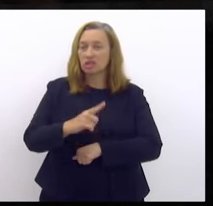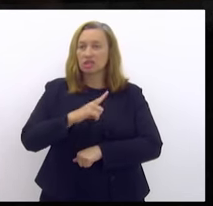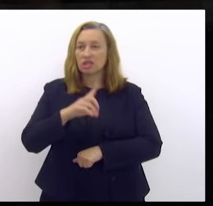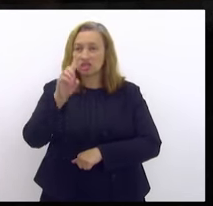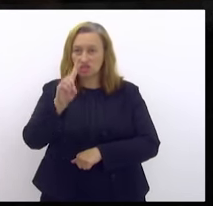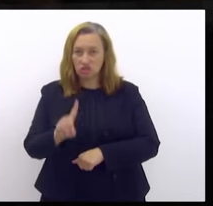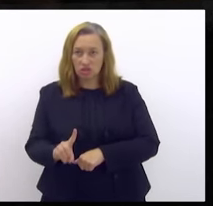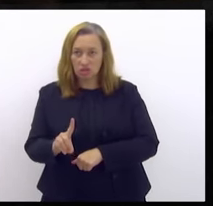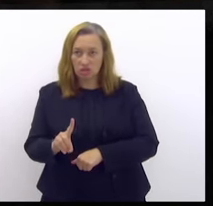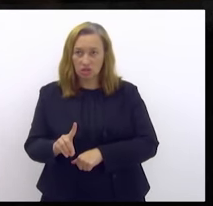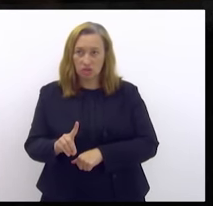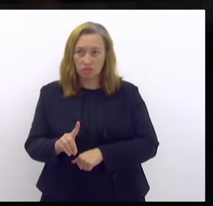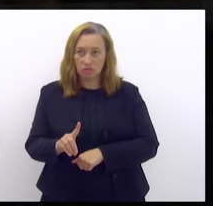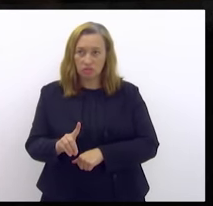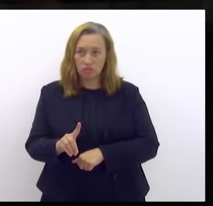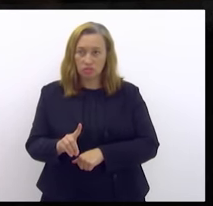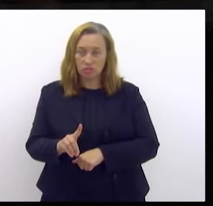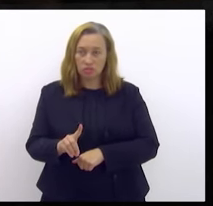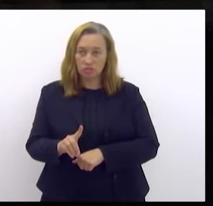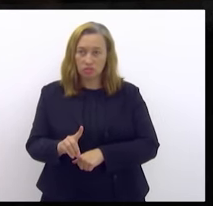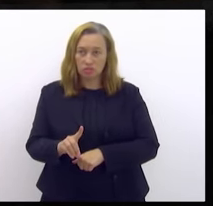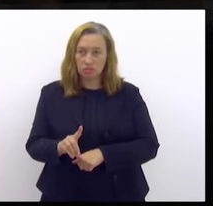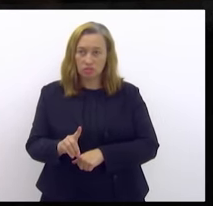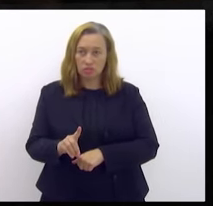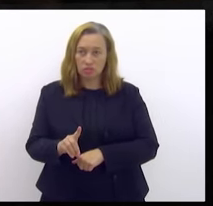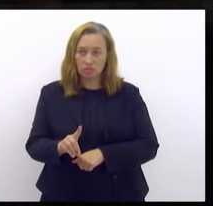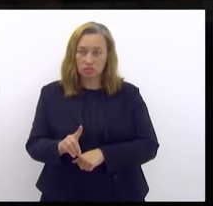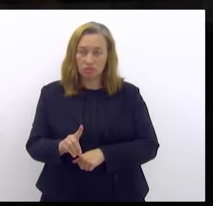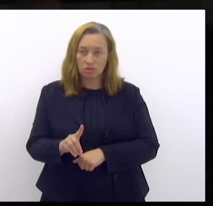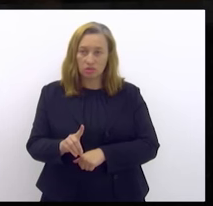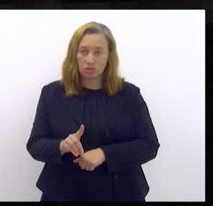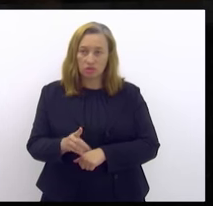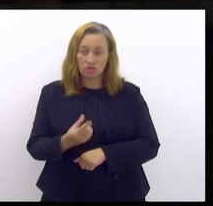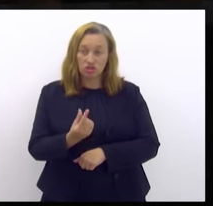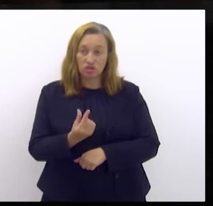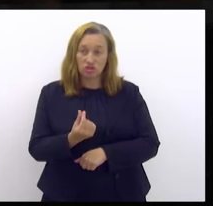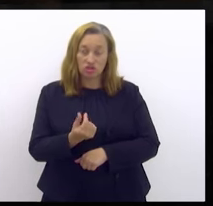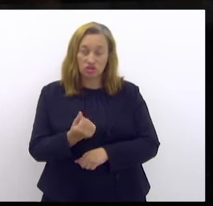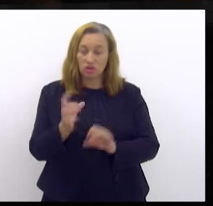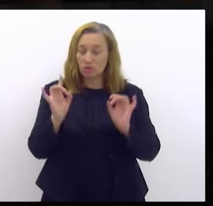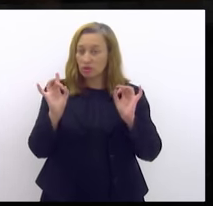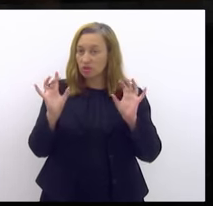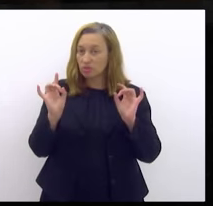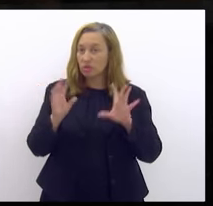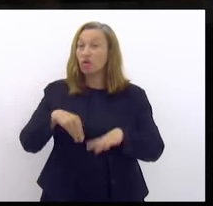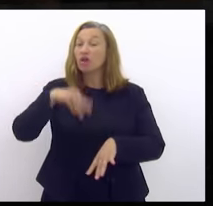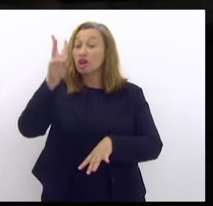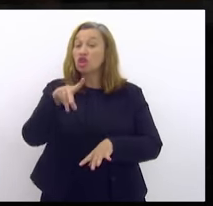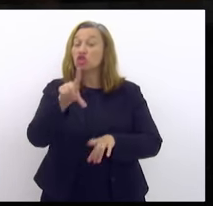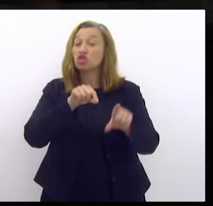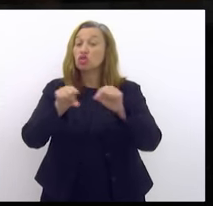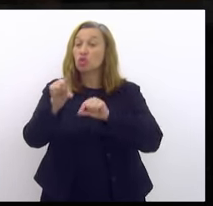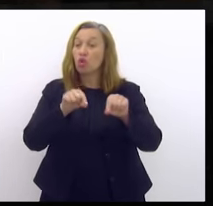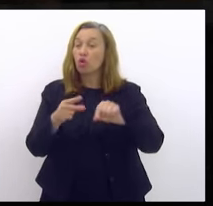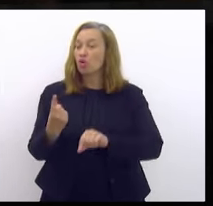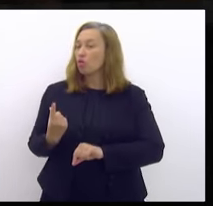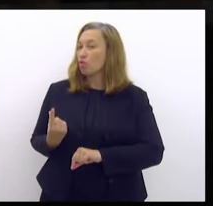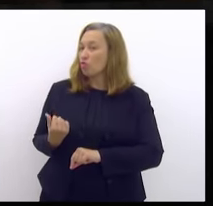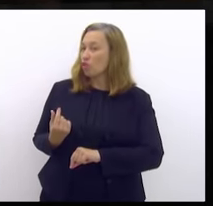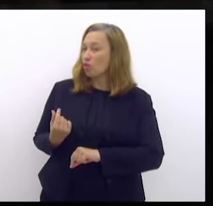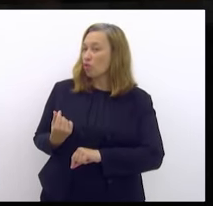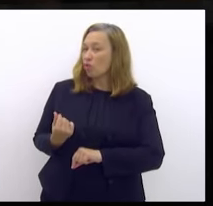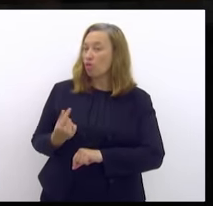encargos especiais. E esses encargos especiais, quem define o valor, ou é o